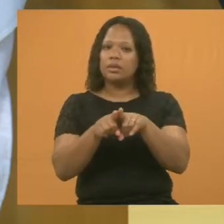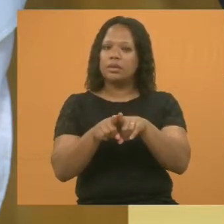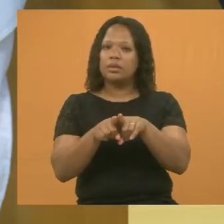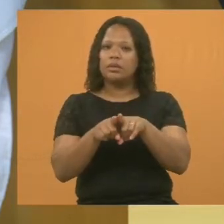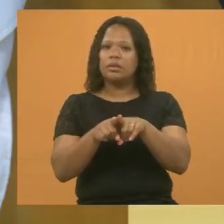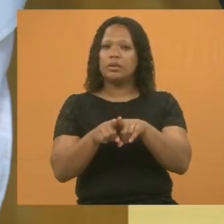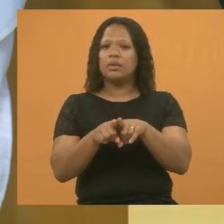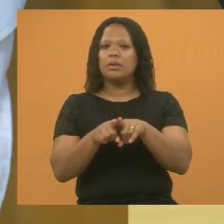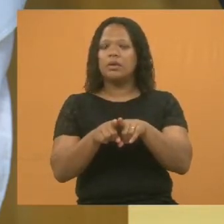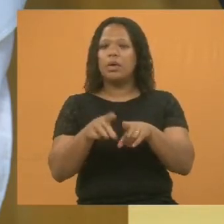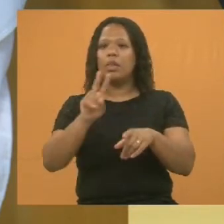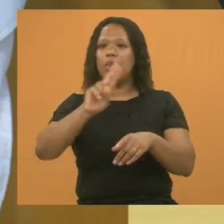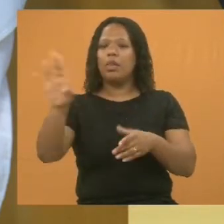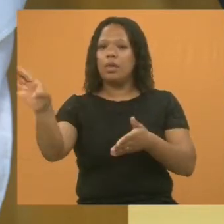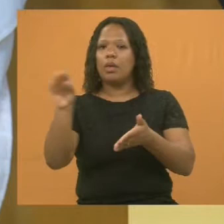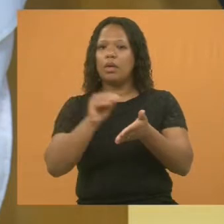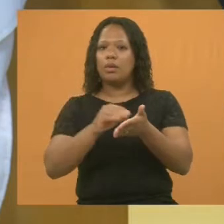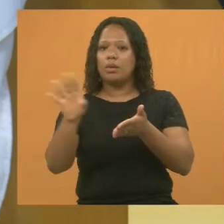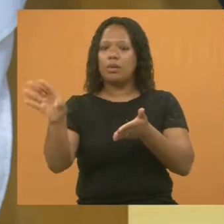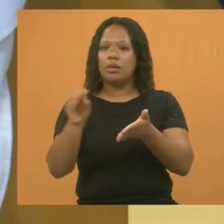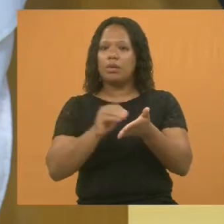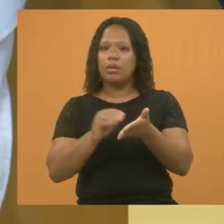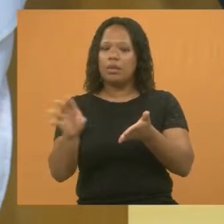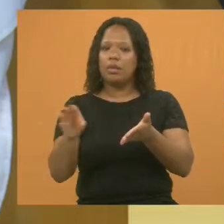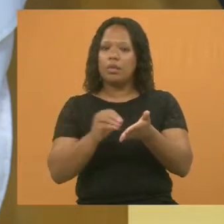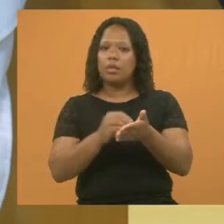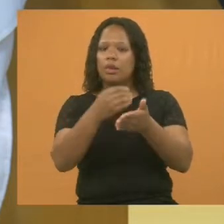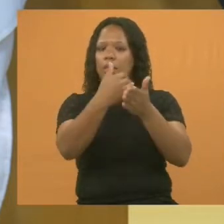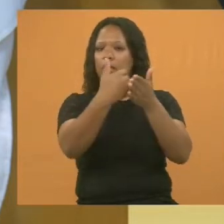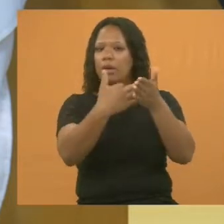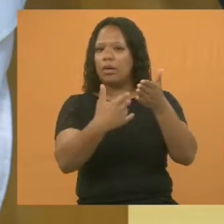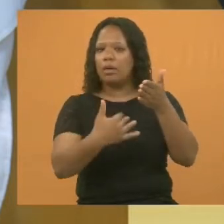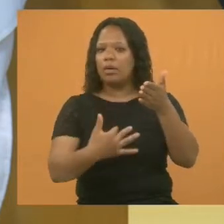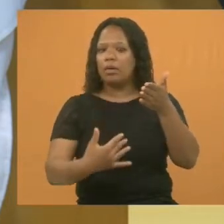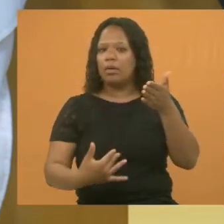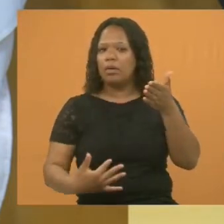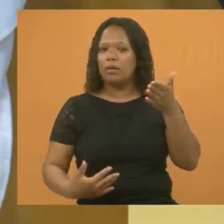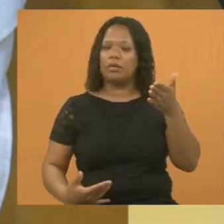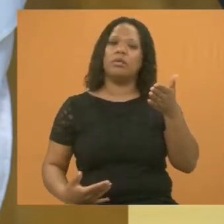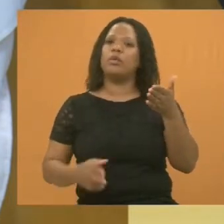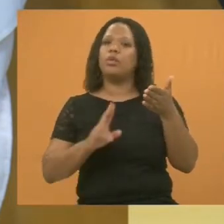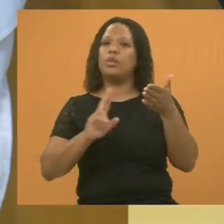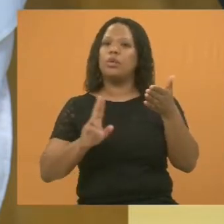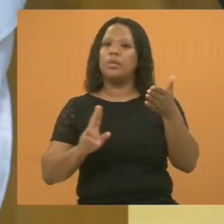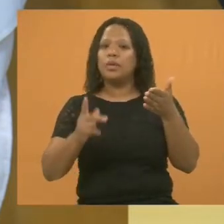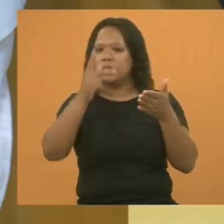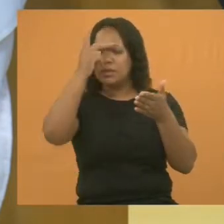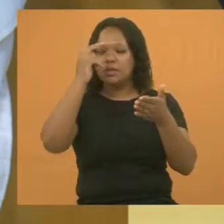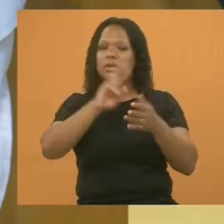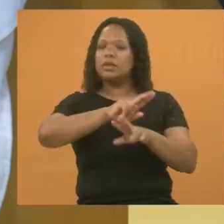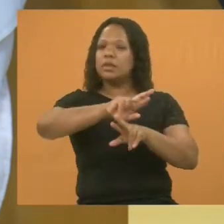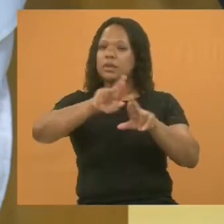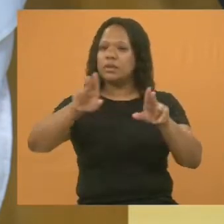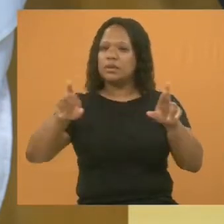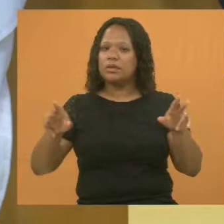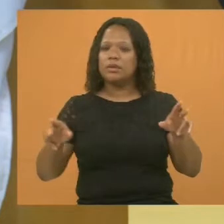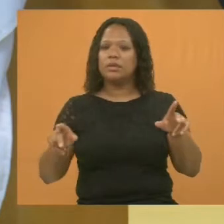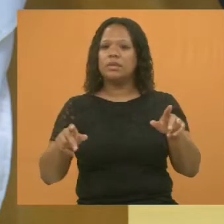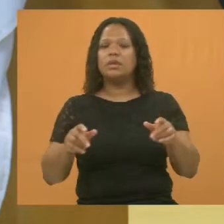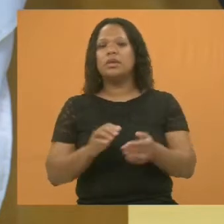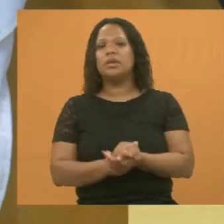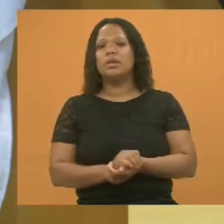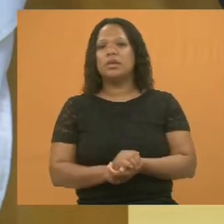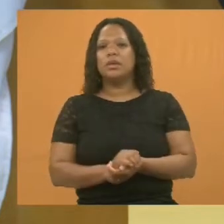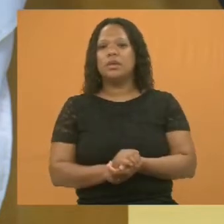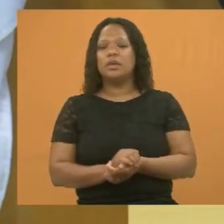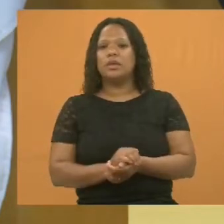um cadastro atualizado e um relatório geral com todos os participantes dos diversos sistemas que gerenciam o